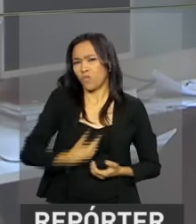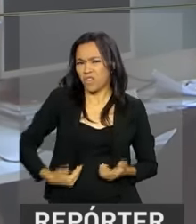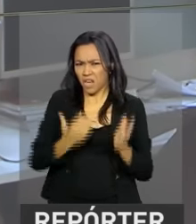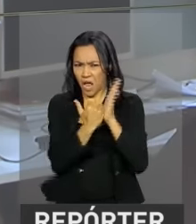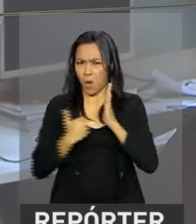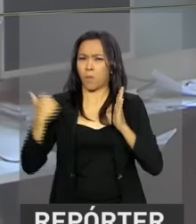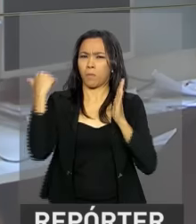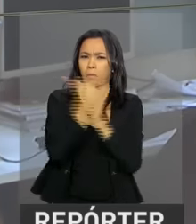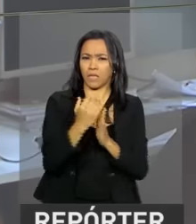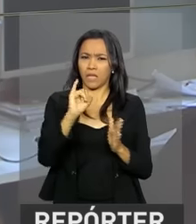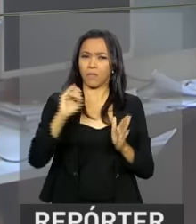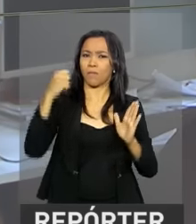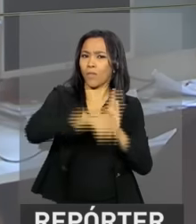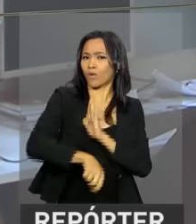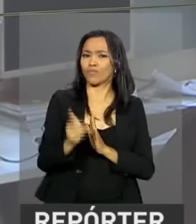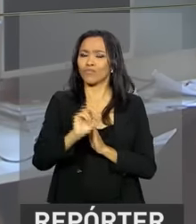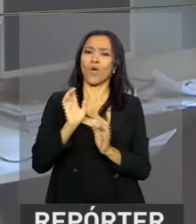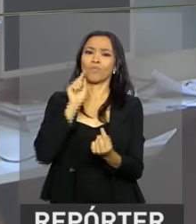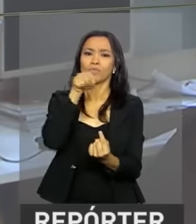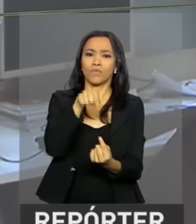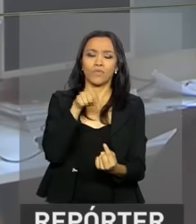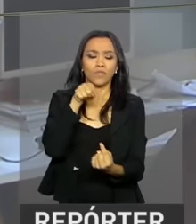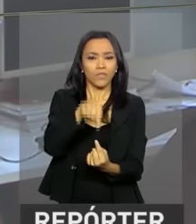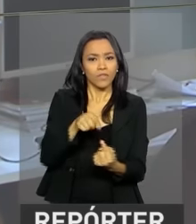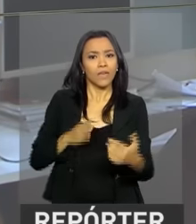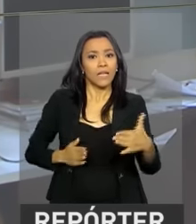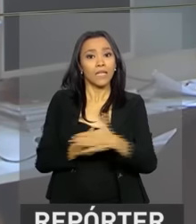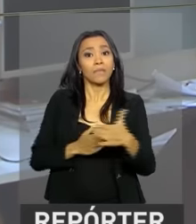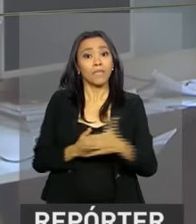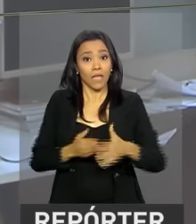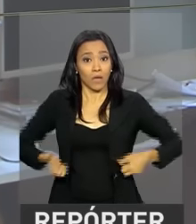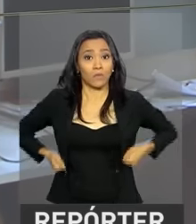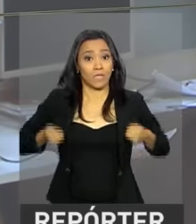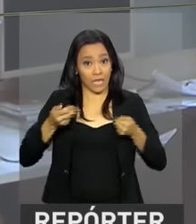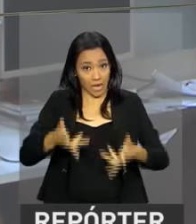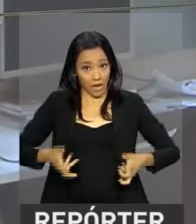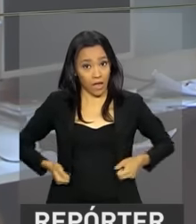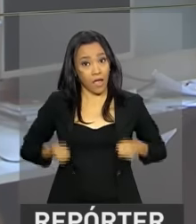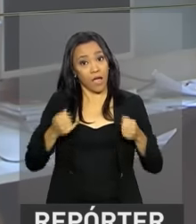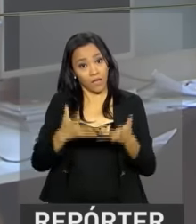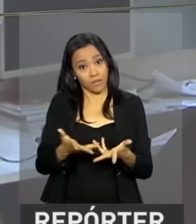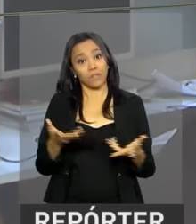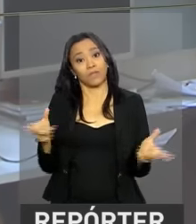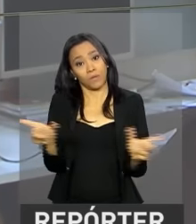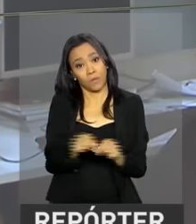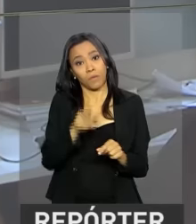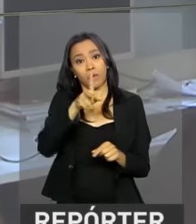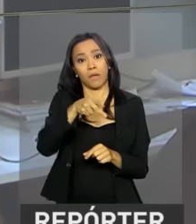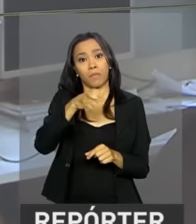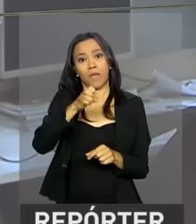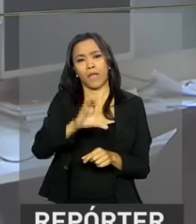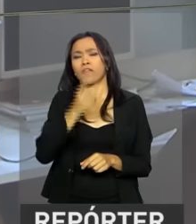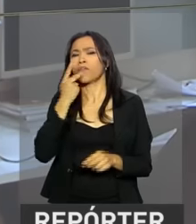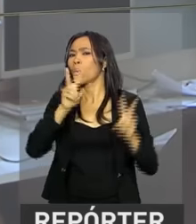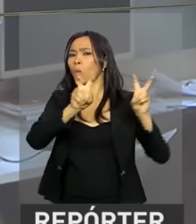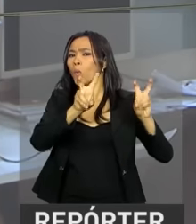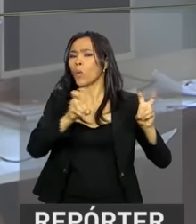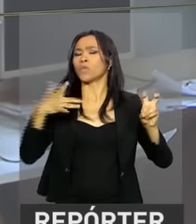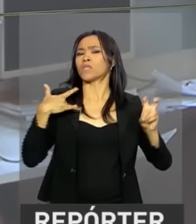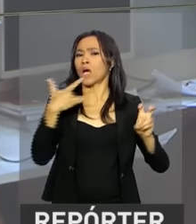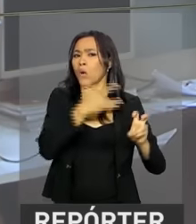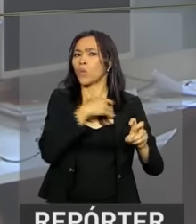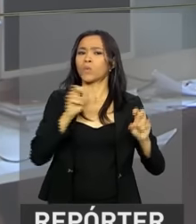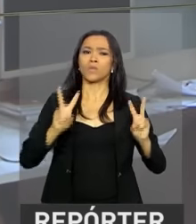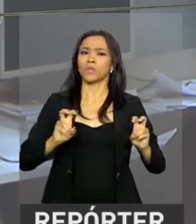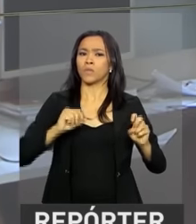impostos já que busca limitar as despesas com a PEC que impõe um teto para os gastos públicos ele também falou sobre emprego saúde e